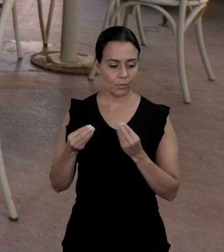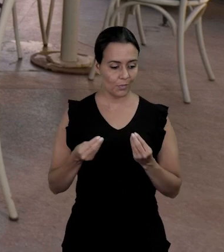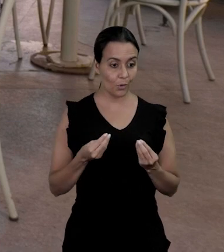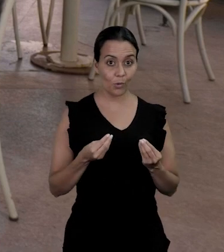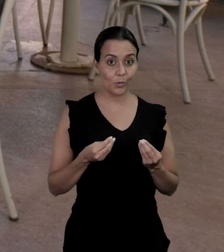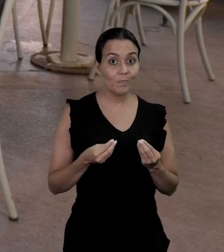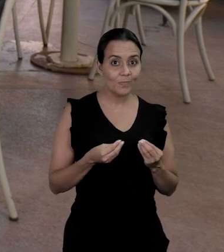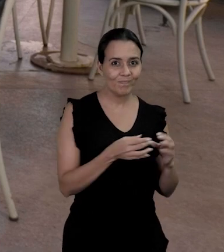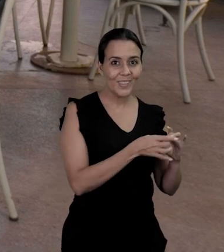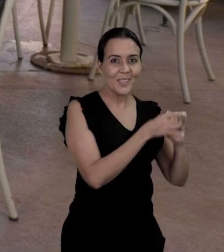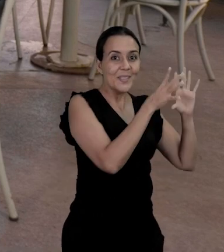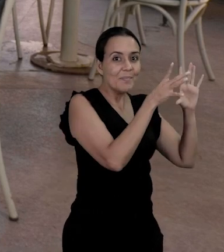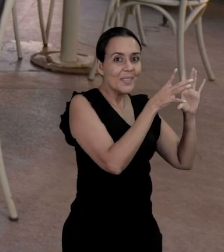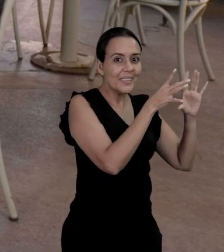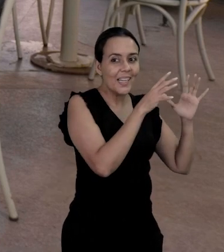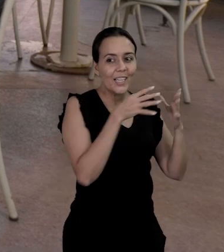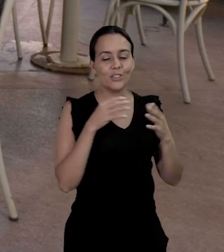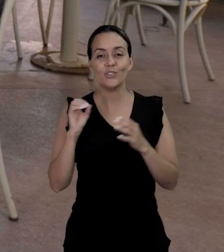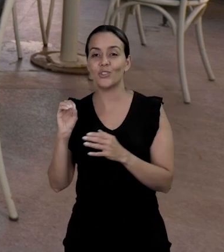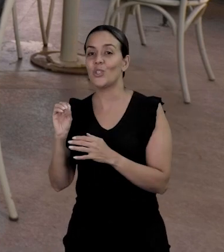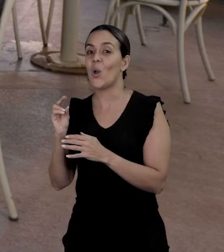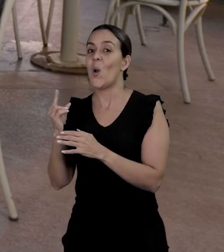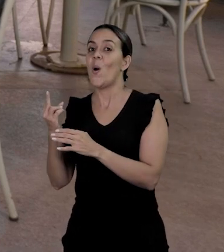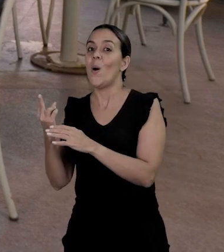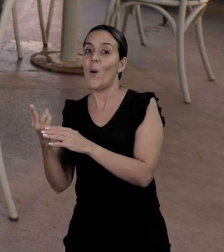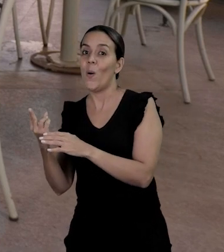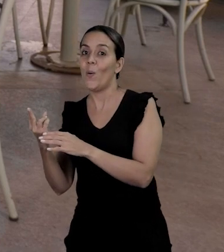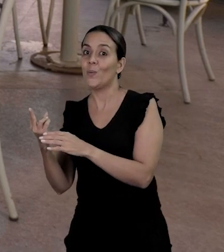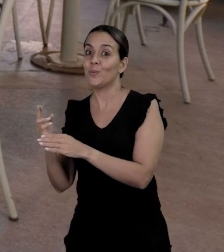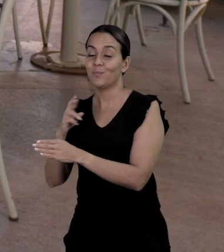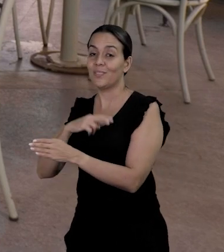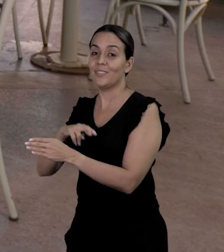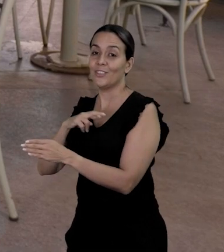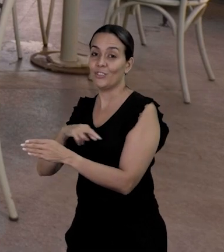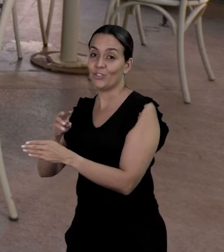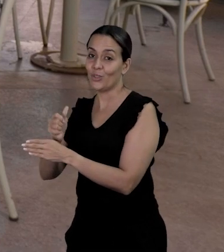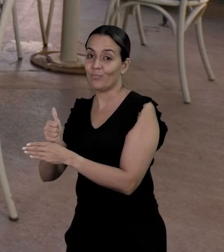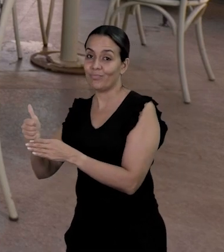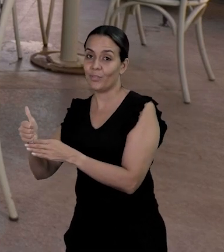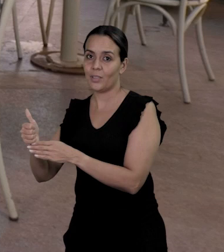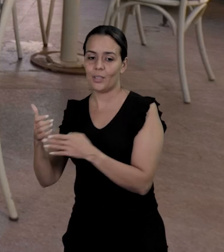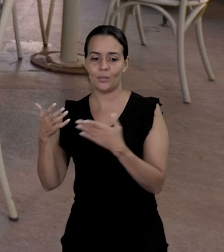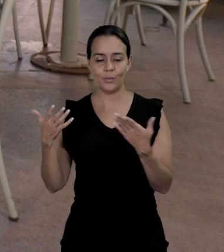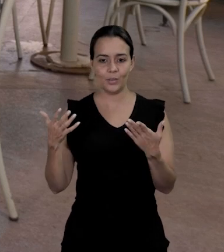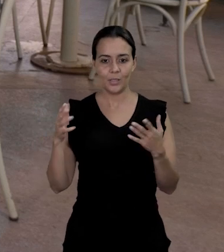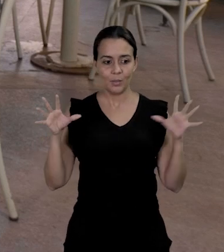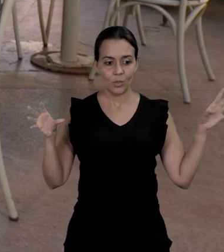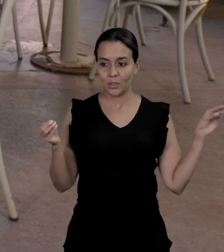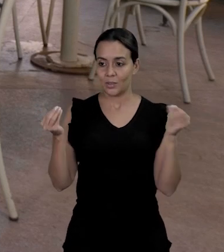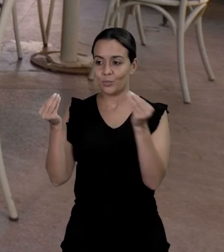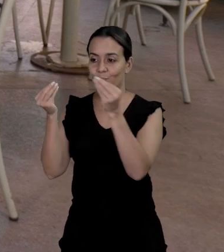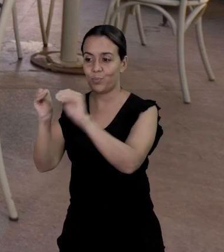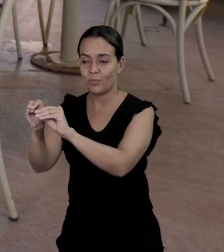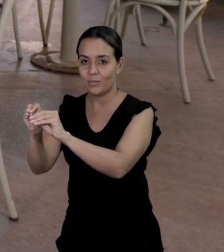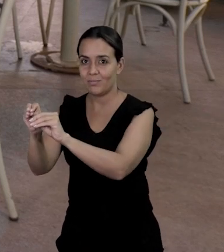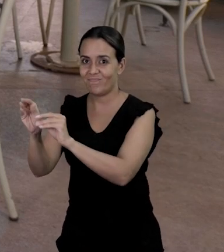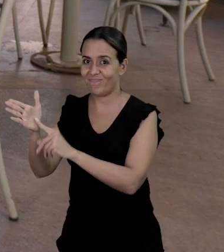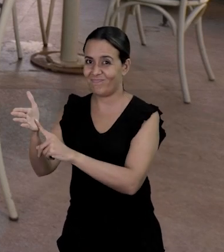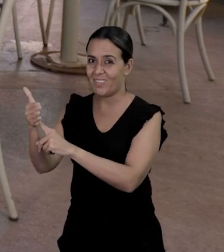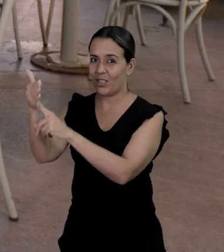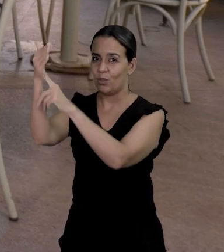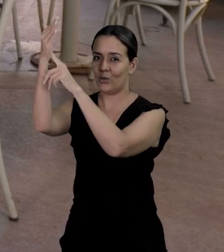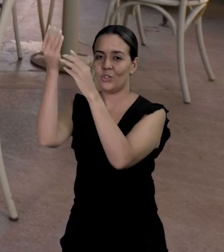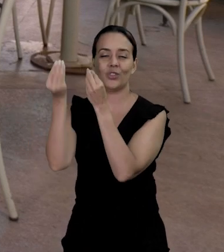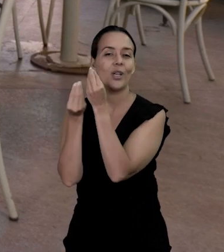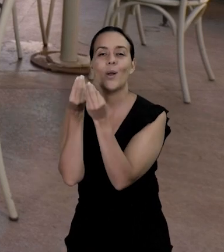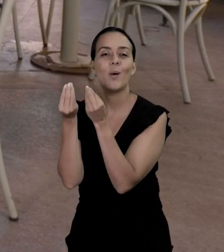artificial. Olha só, é tão humano que a gente está tentando, de alguma forma, exatamente. Mecanizar uma coisa